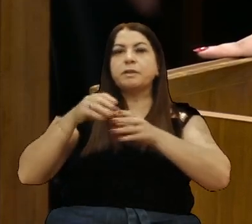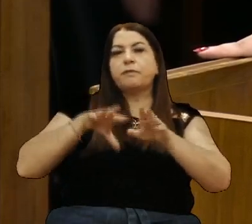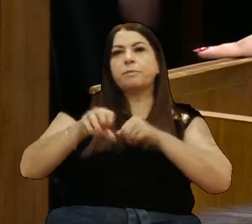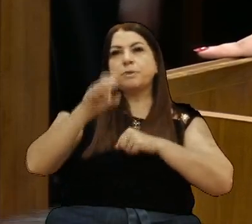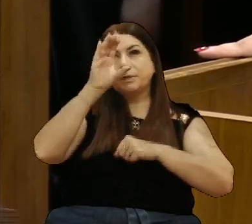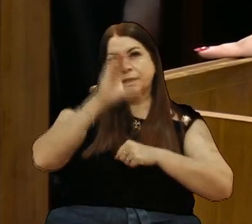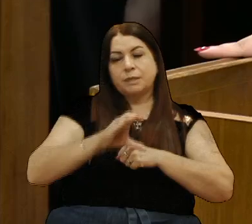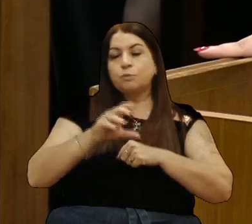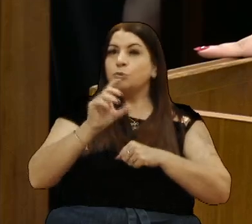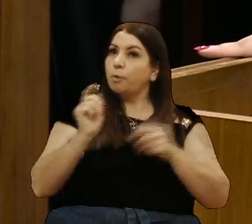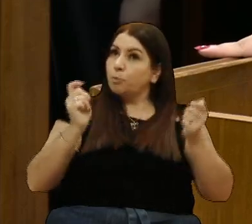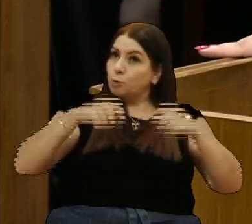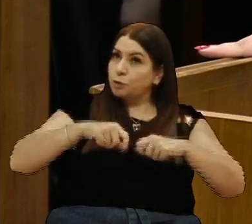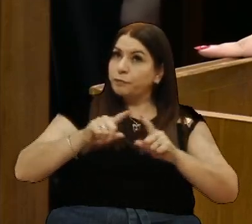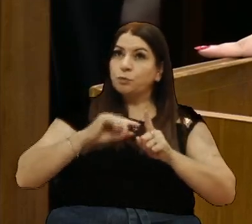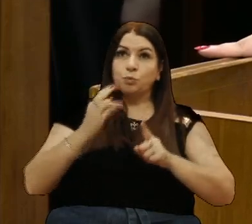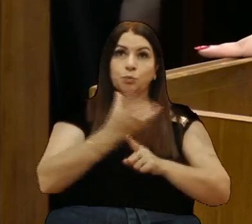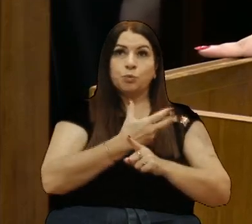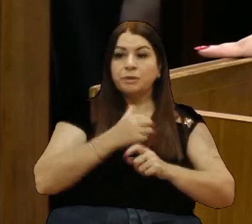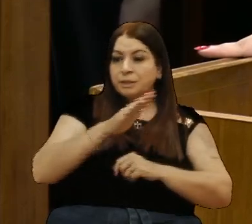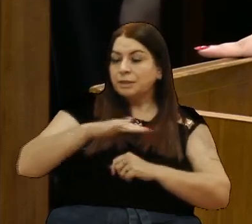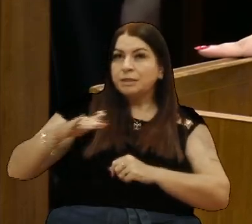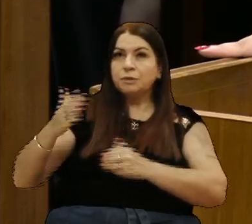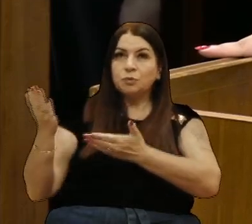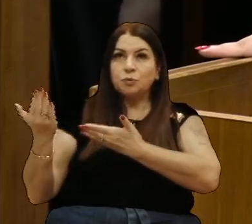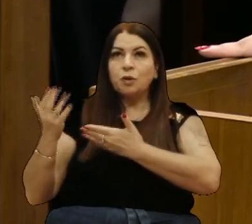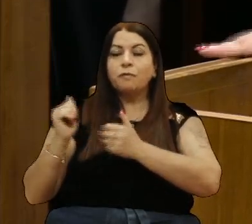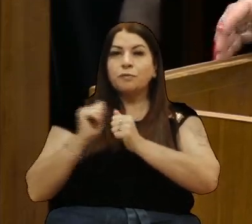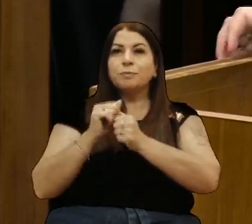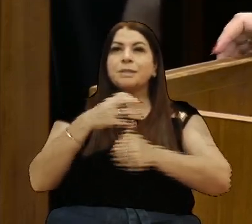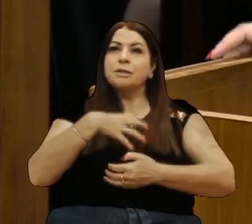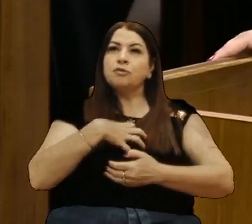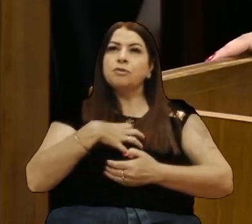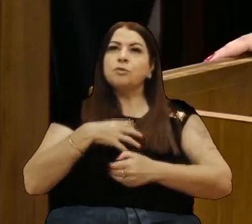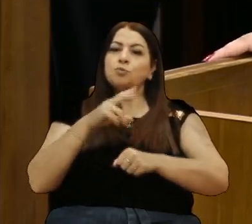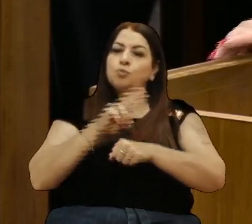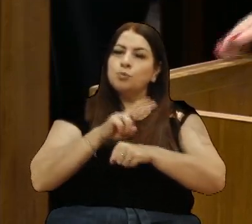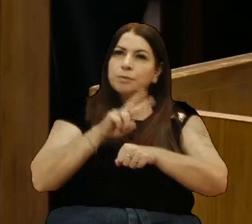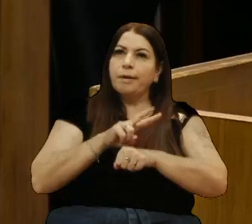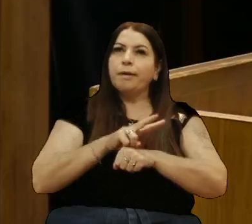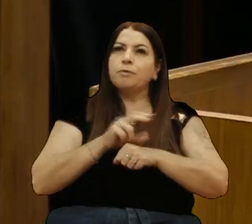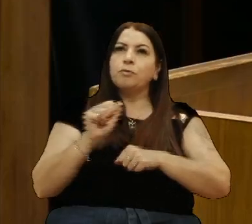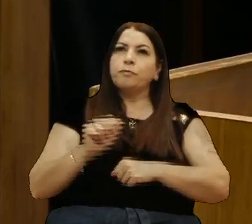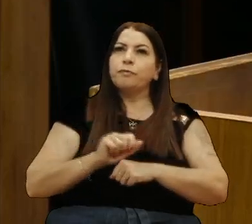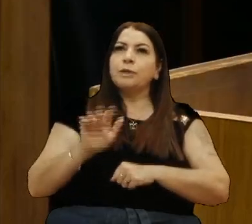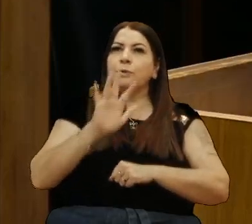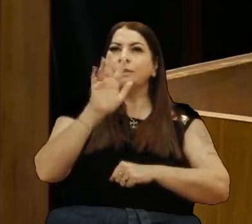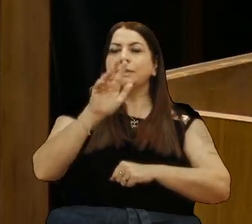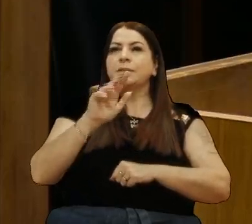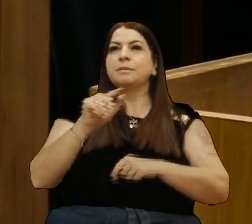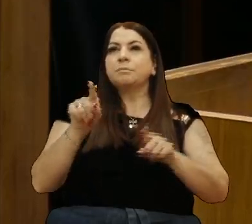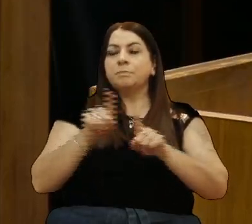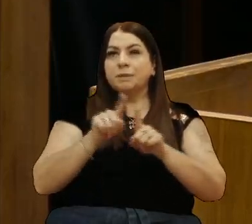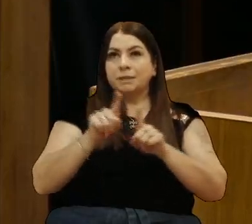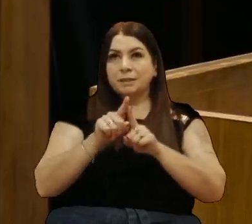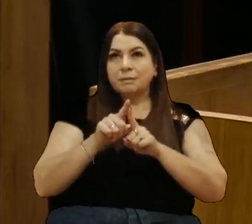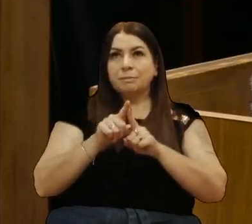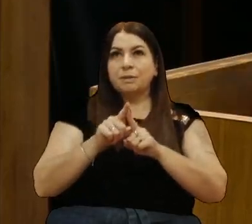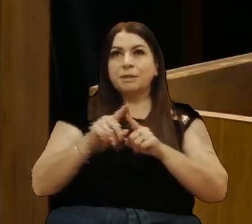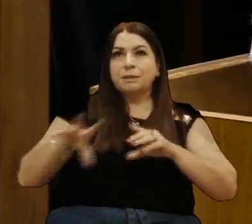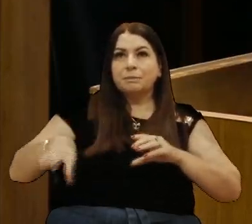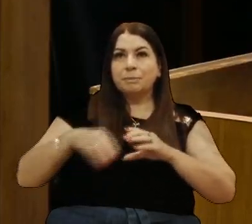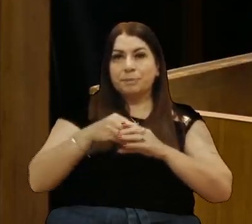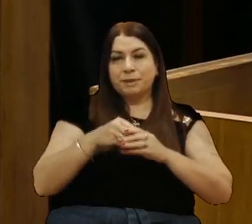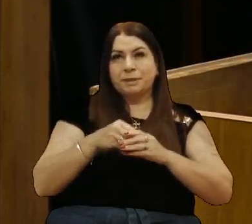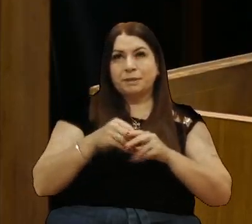E isso só será possível quando todas as crianças e jovens se sentirem protegidos, valorizados, mas também